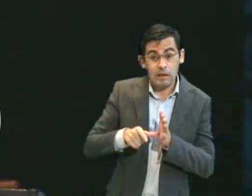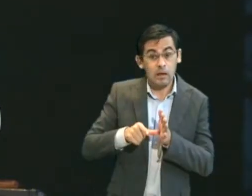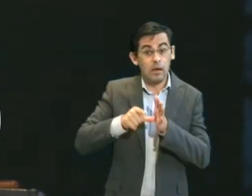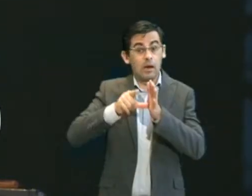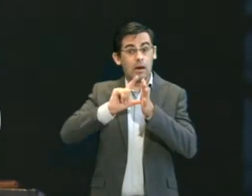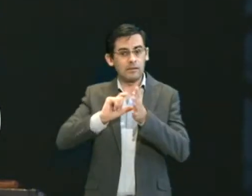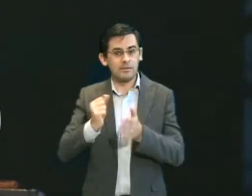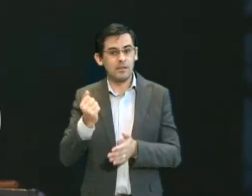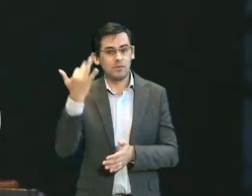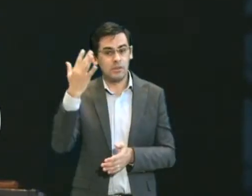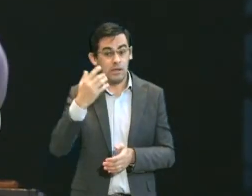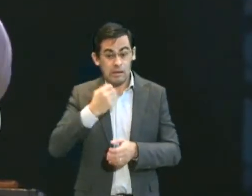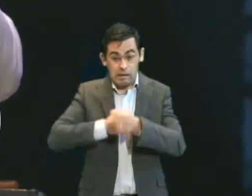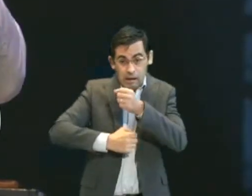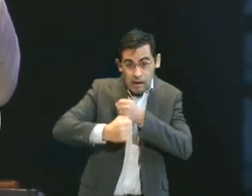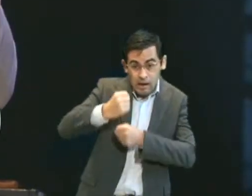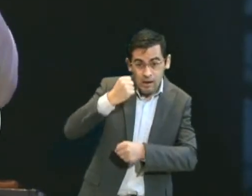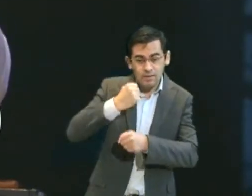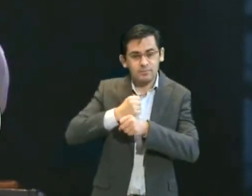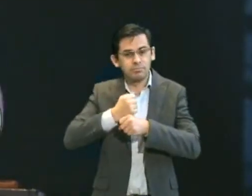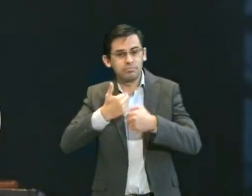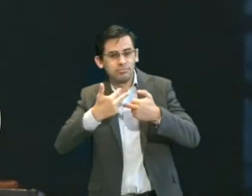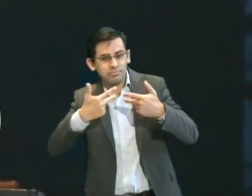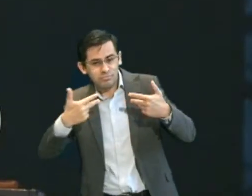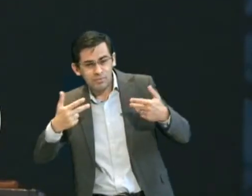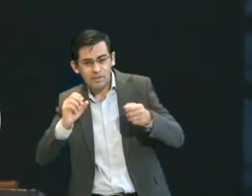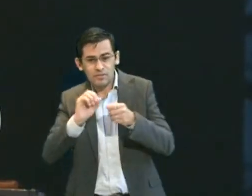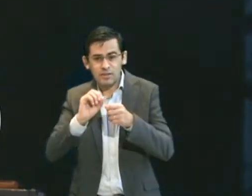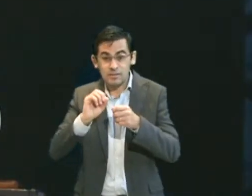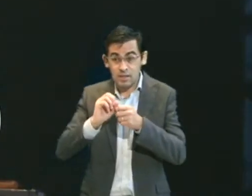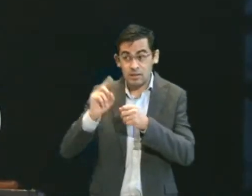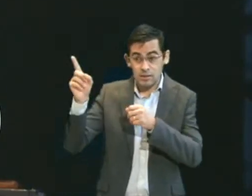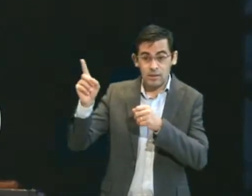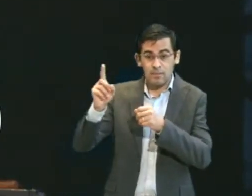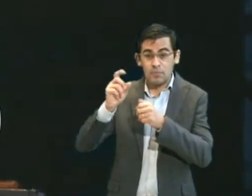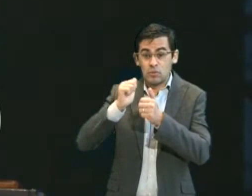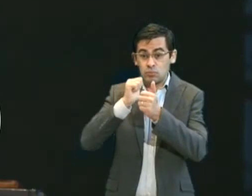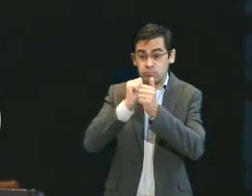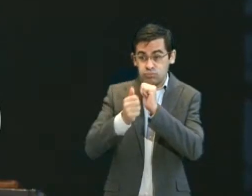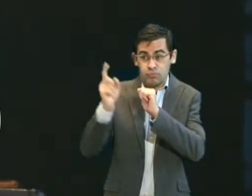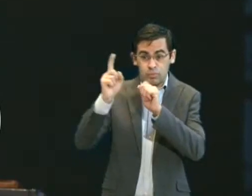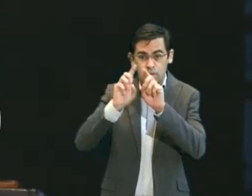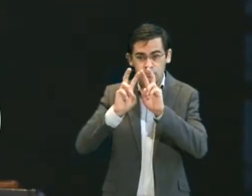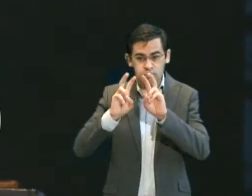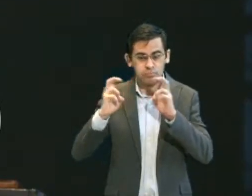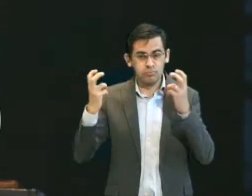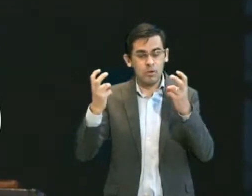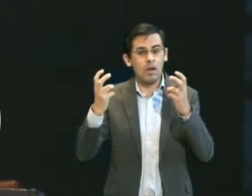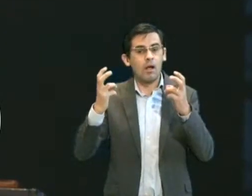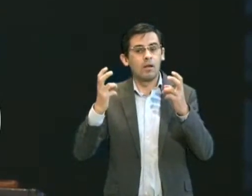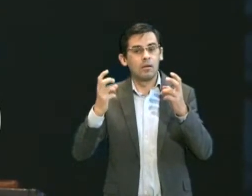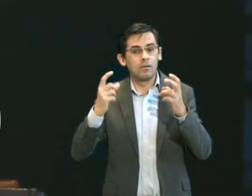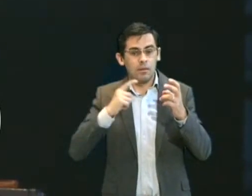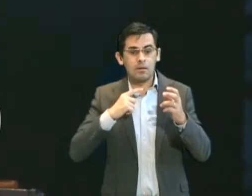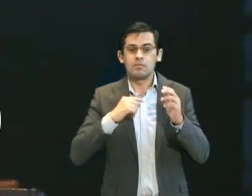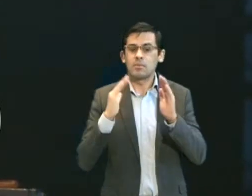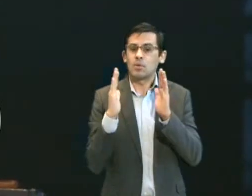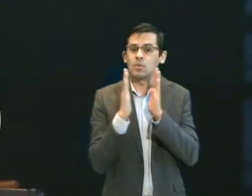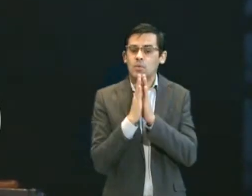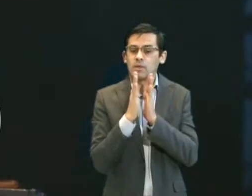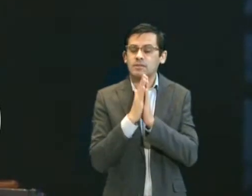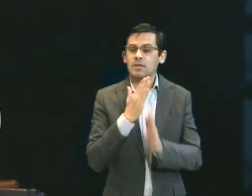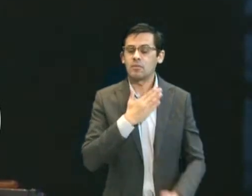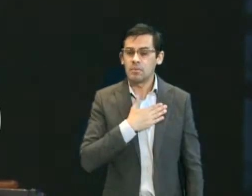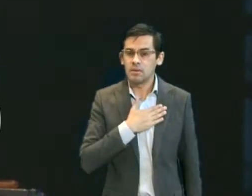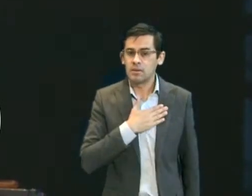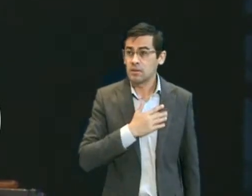acontecer, anos antes da gente organizar a cruzada evangelística na arena. Tem uma oração minha lá,